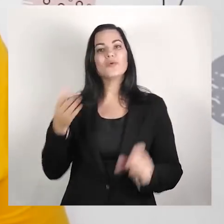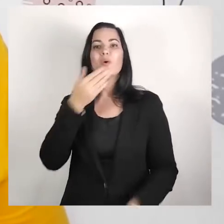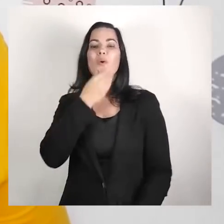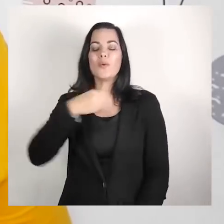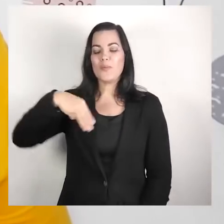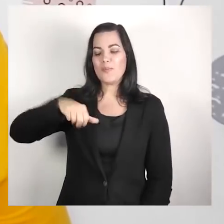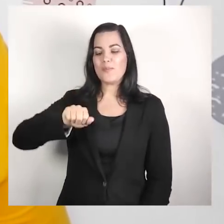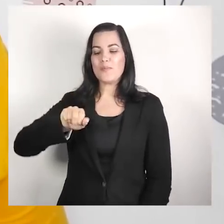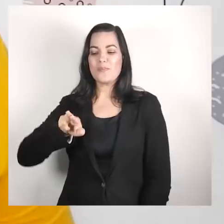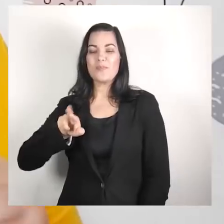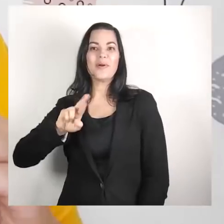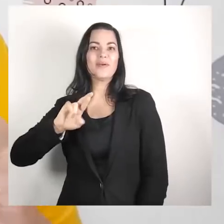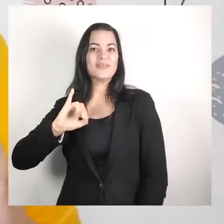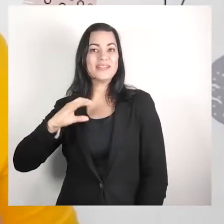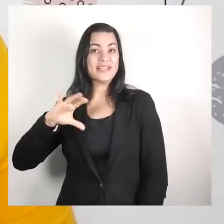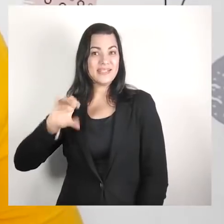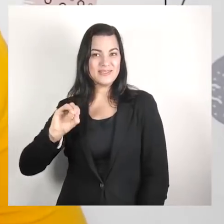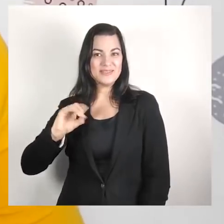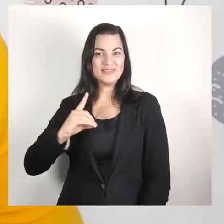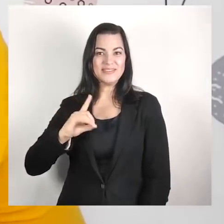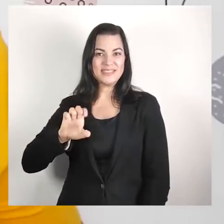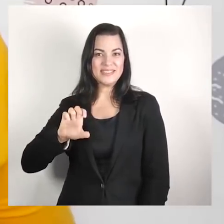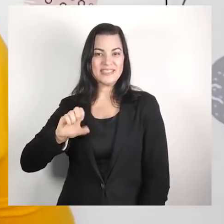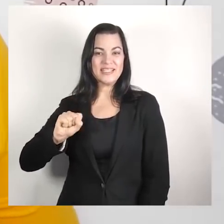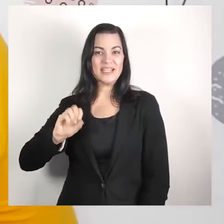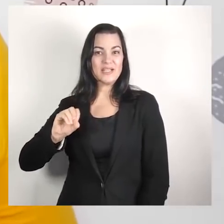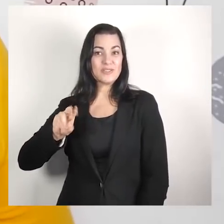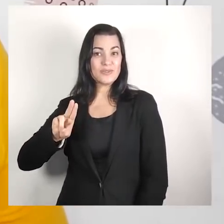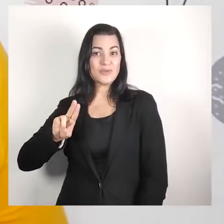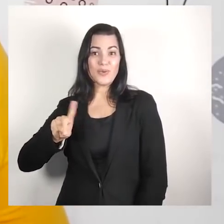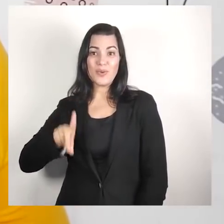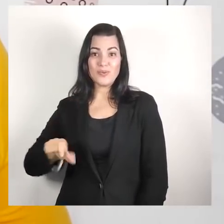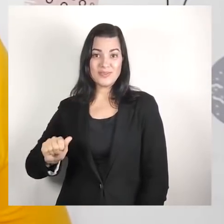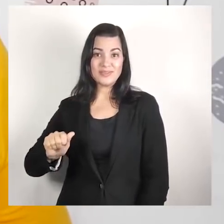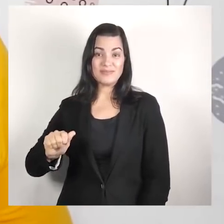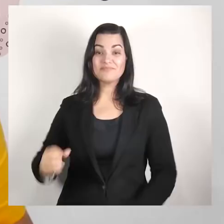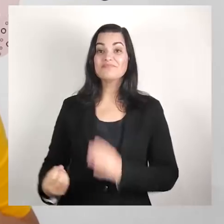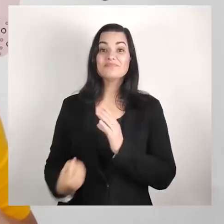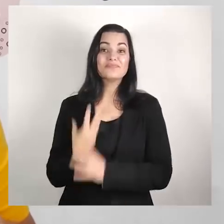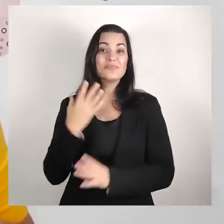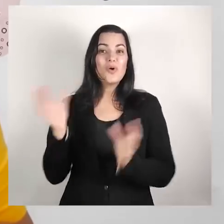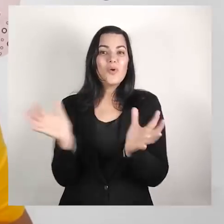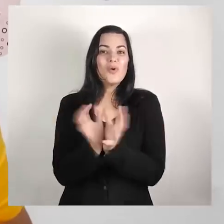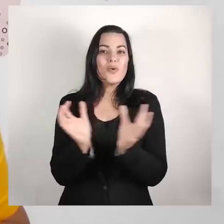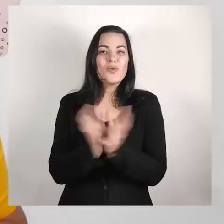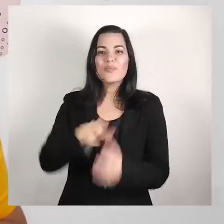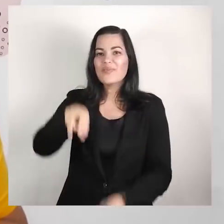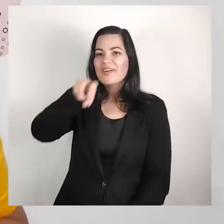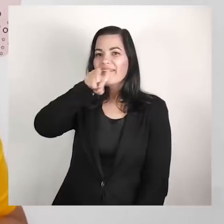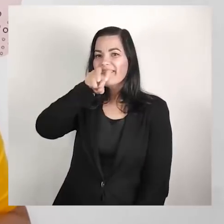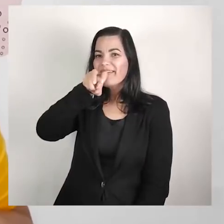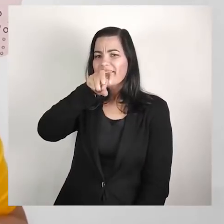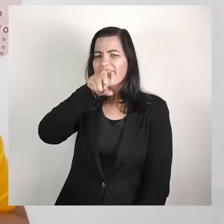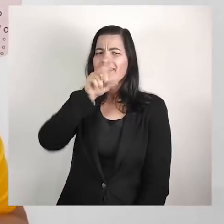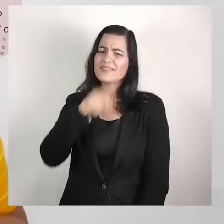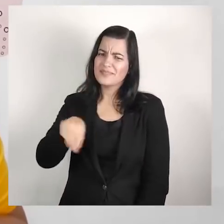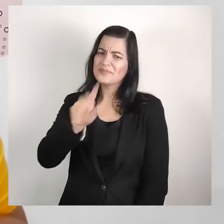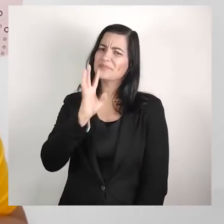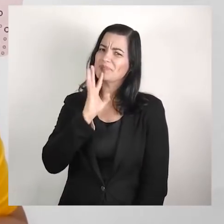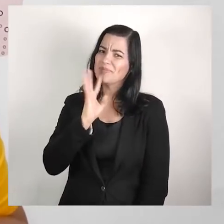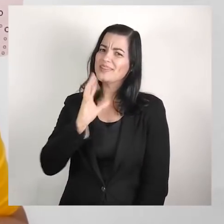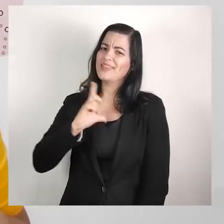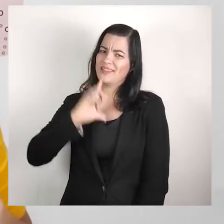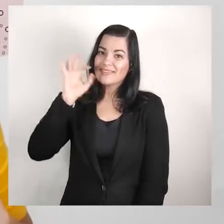da Turma da Mônica, que eu tenho certeza que vocês conhecem. Agora, essa primeira história